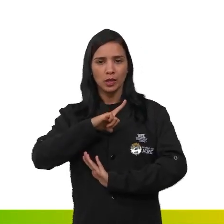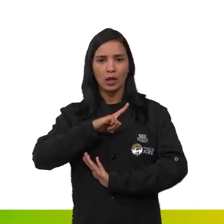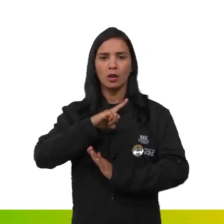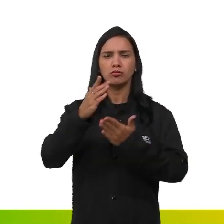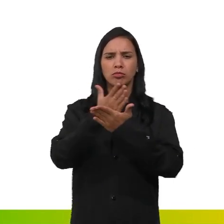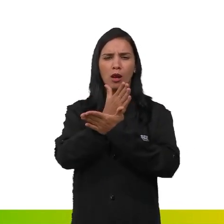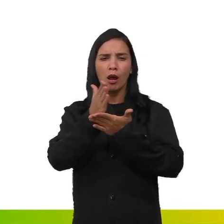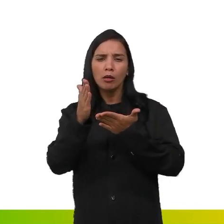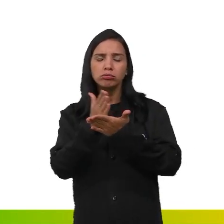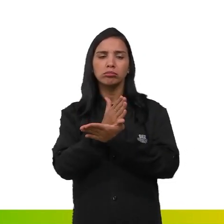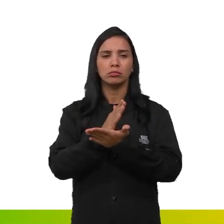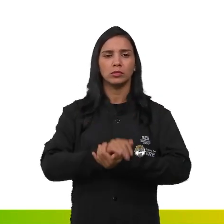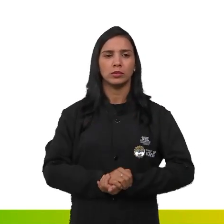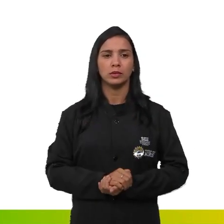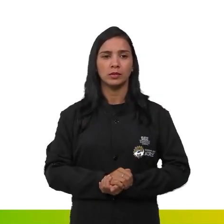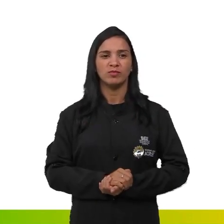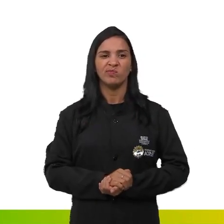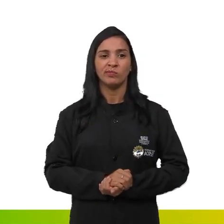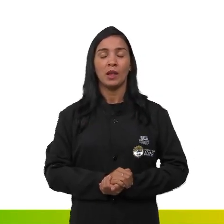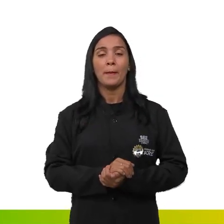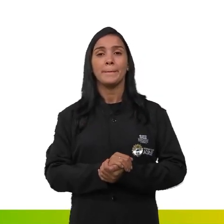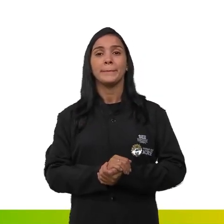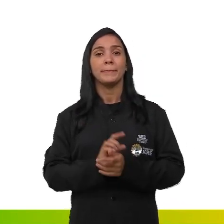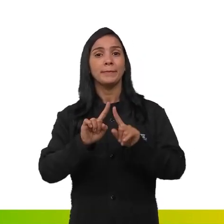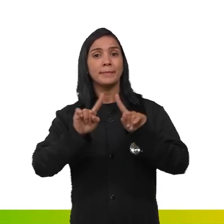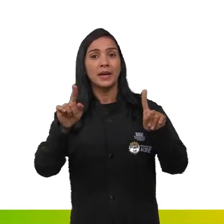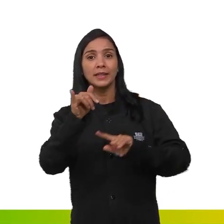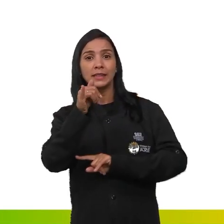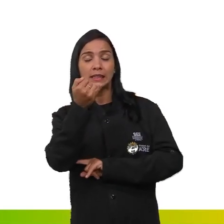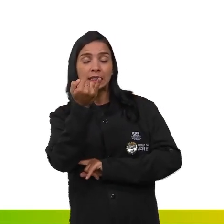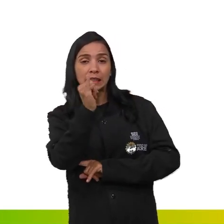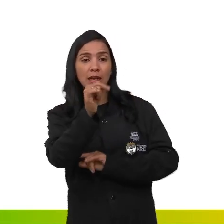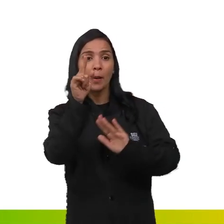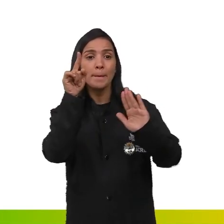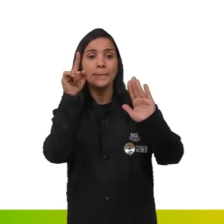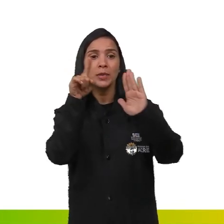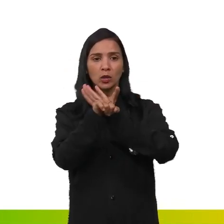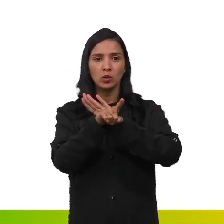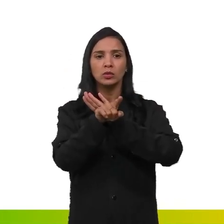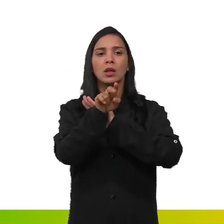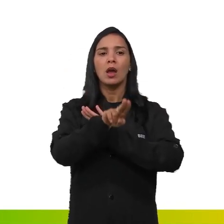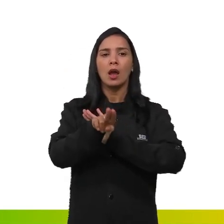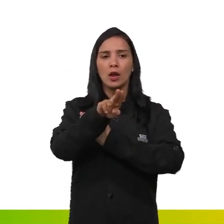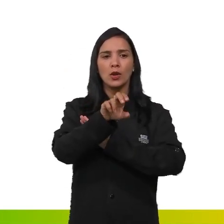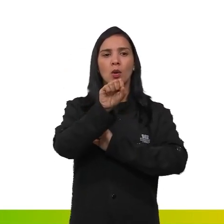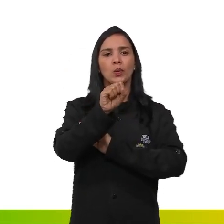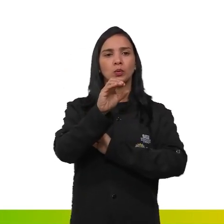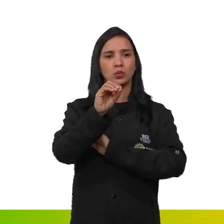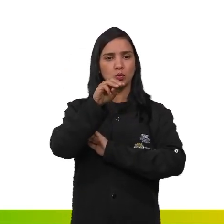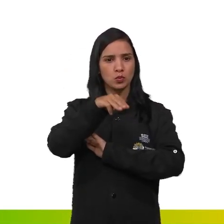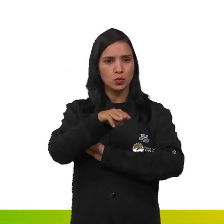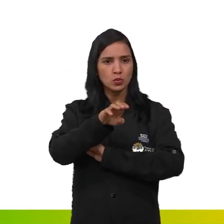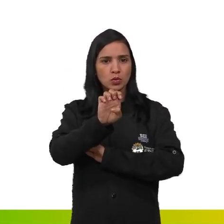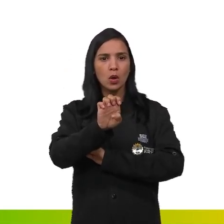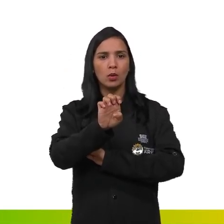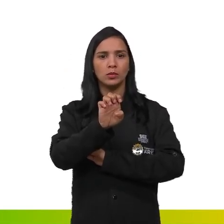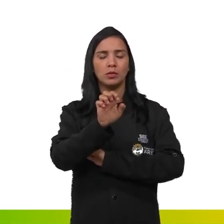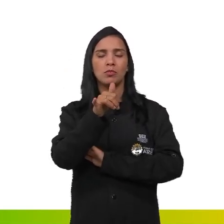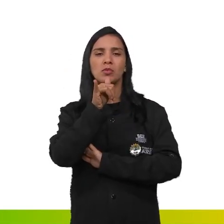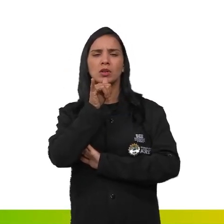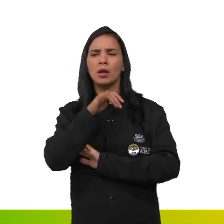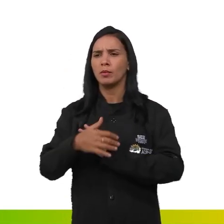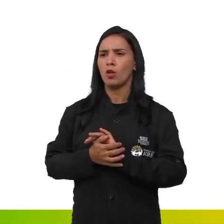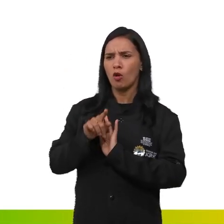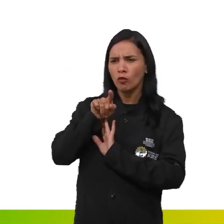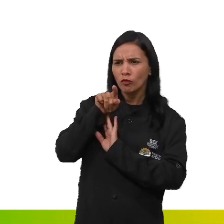das frases interrogativas, perguntas. Do you want some cake? Você quer um